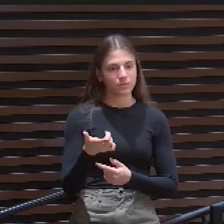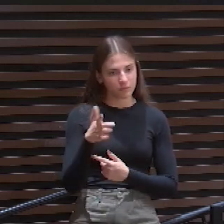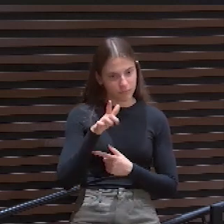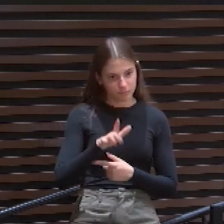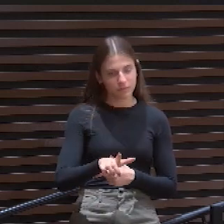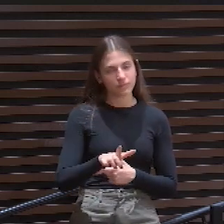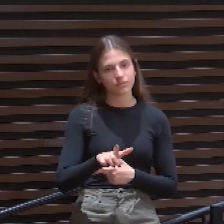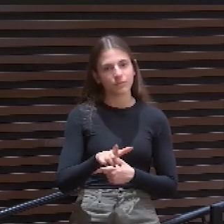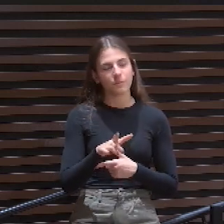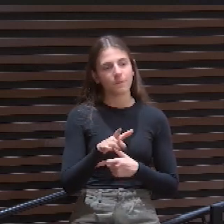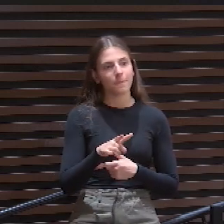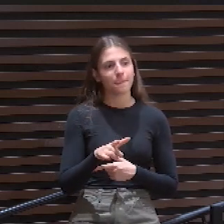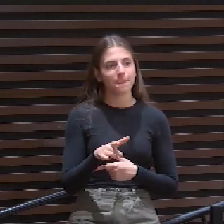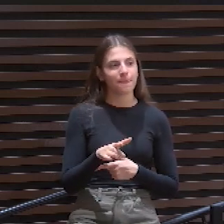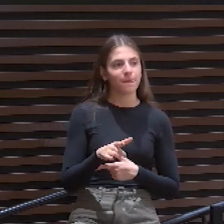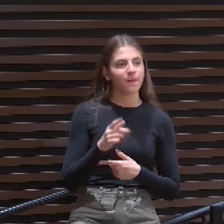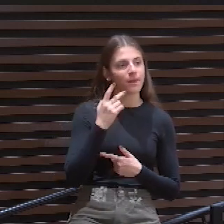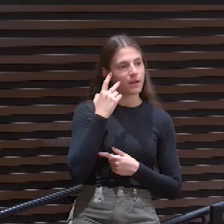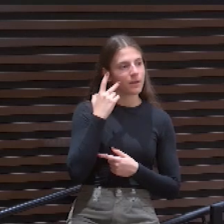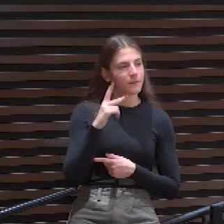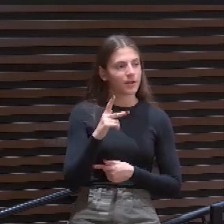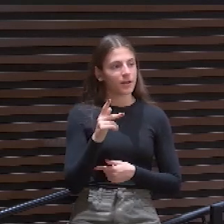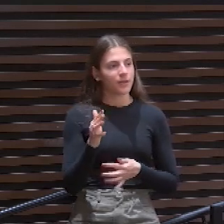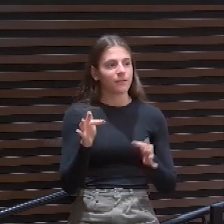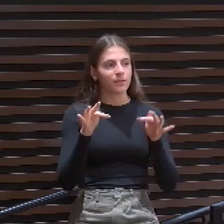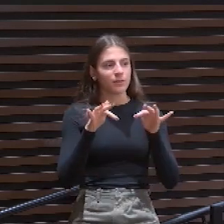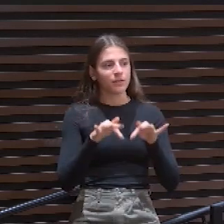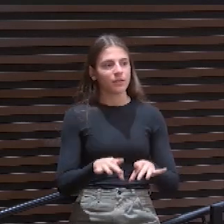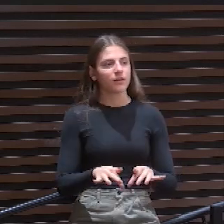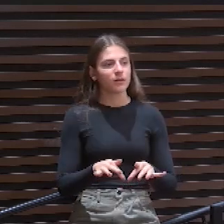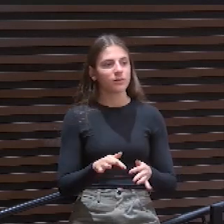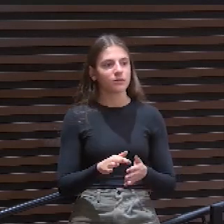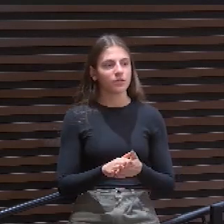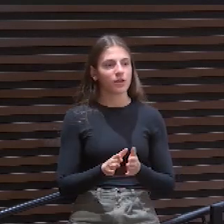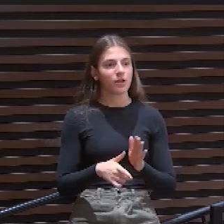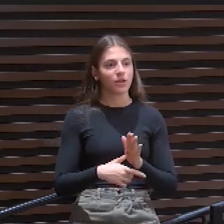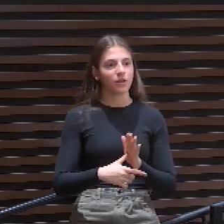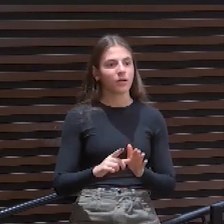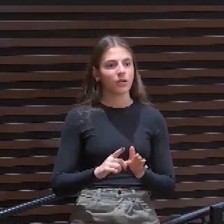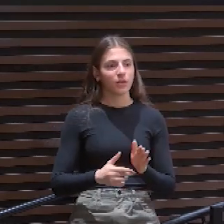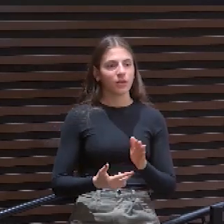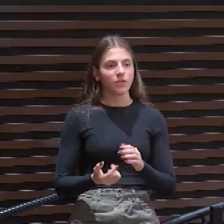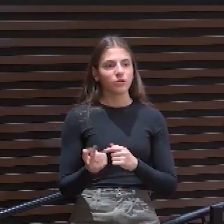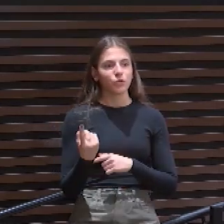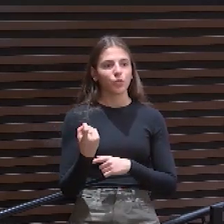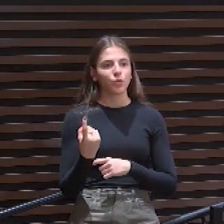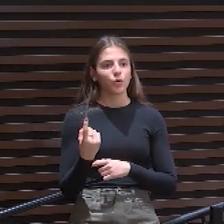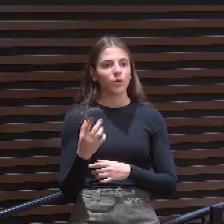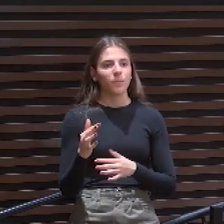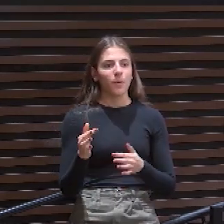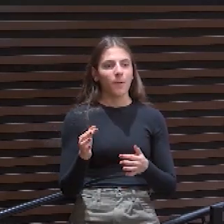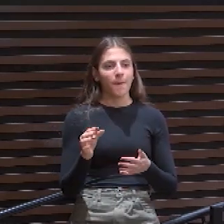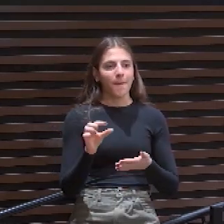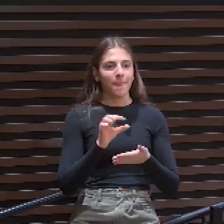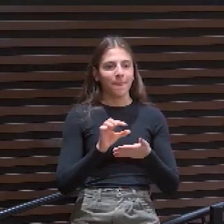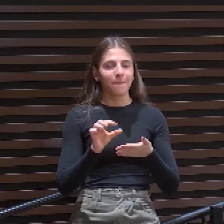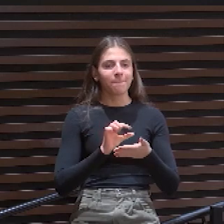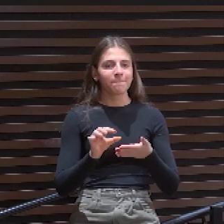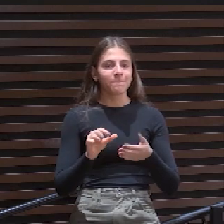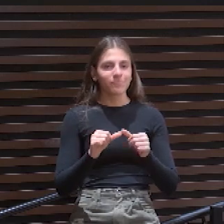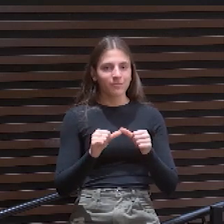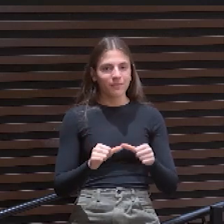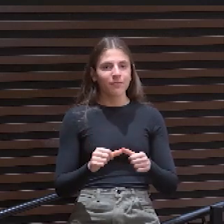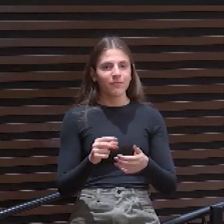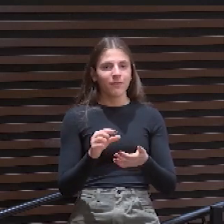novamente, para encerrar, antes do último parágrafo, esses versículos